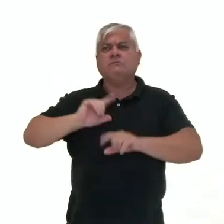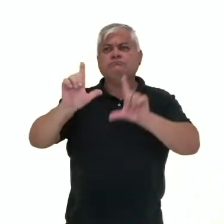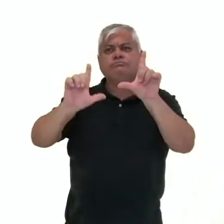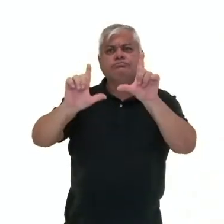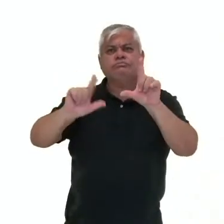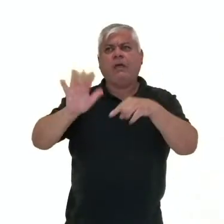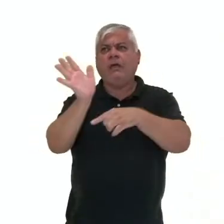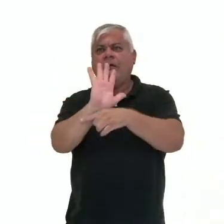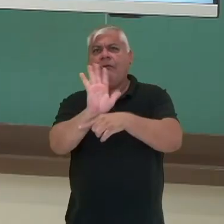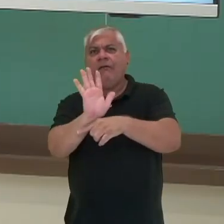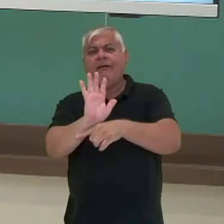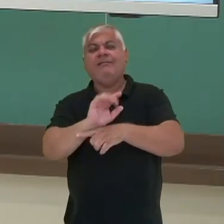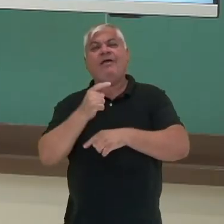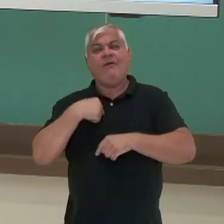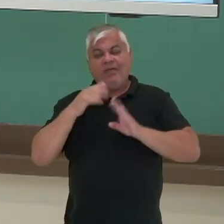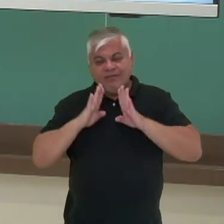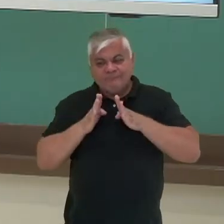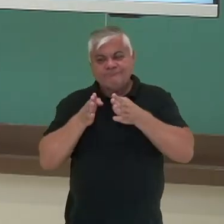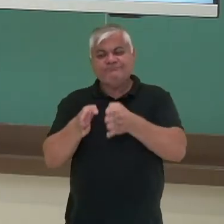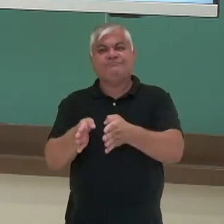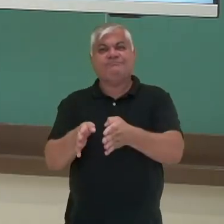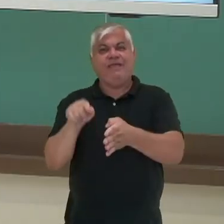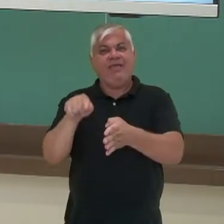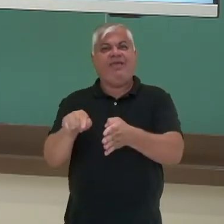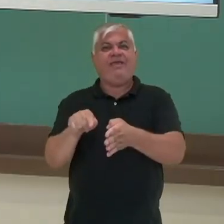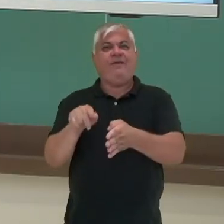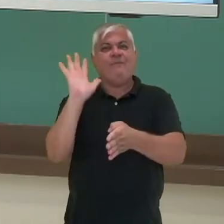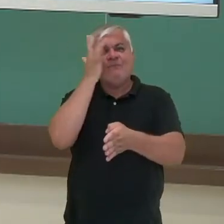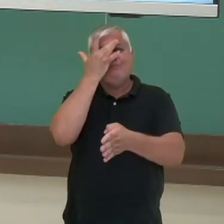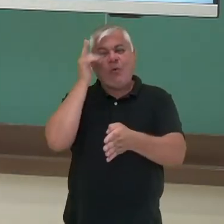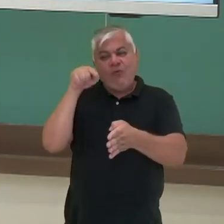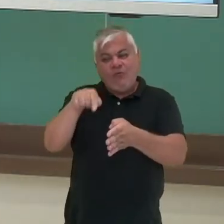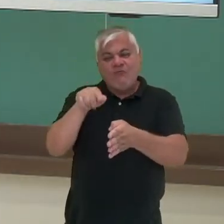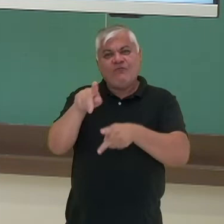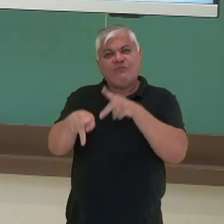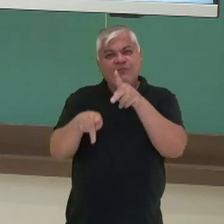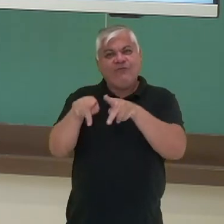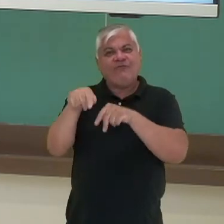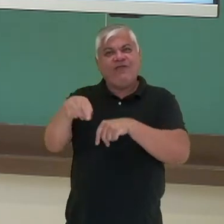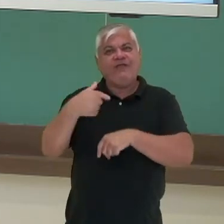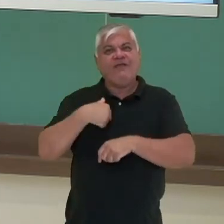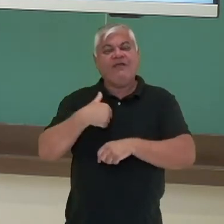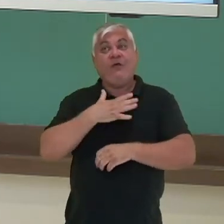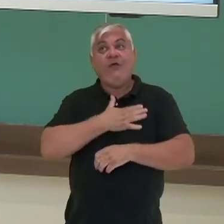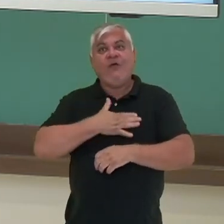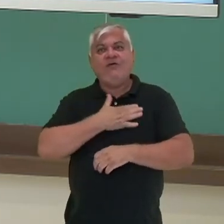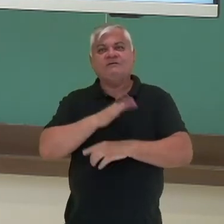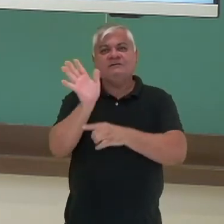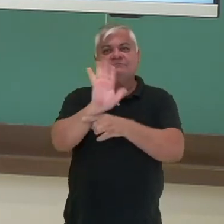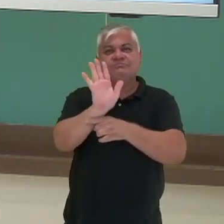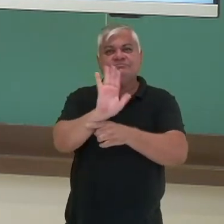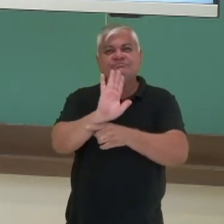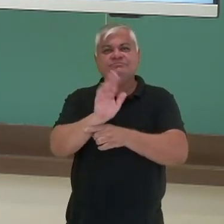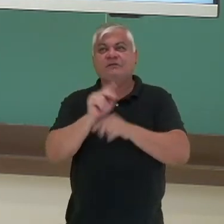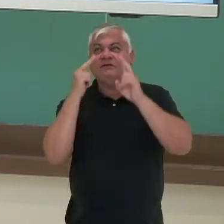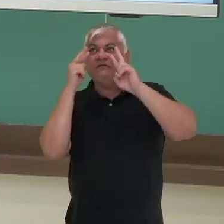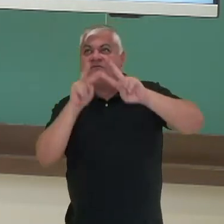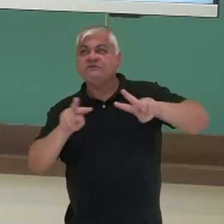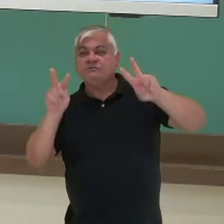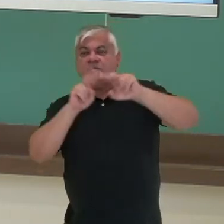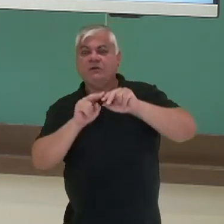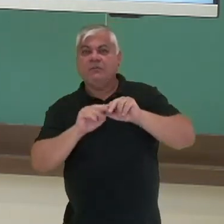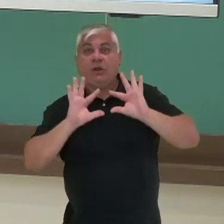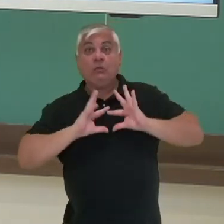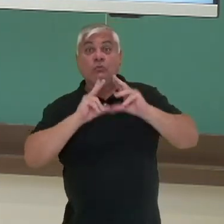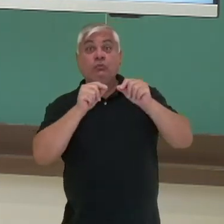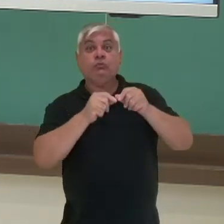né? Então, era bem mais específico, não era tão amplo, né? Não é igual um concurso que é aberto para todas as pessoas